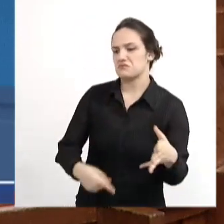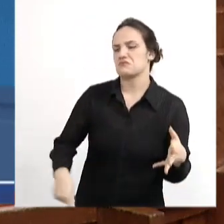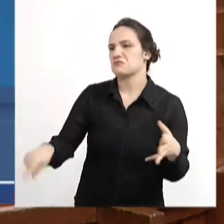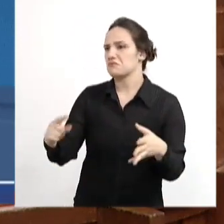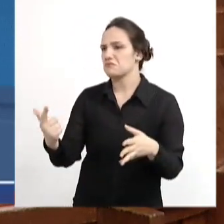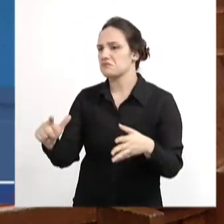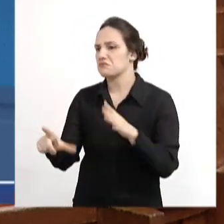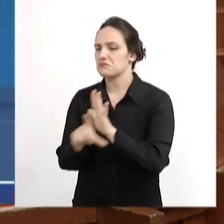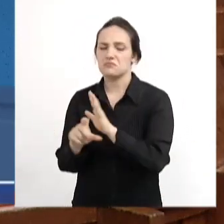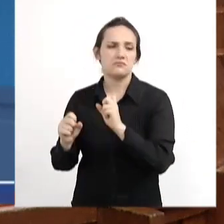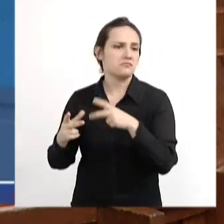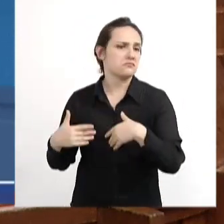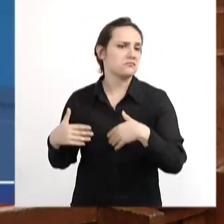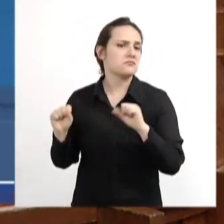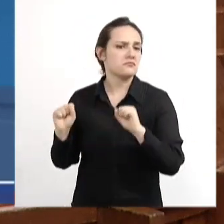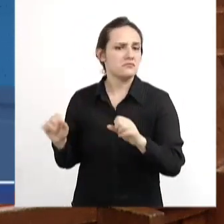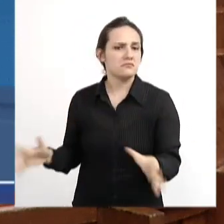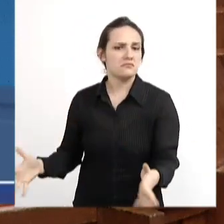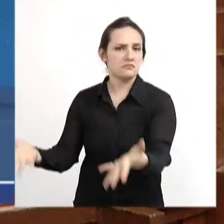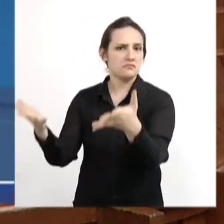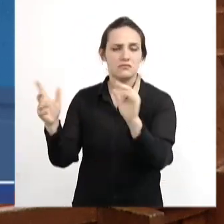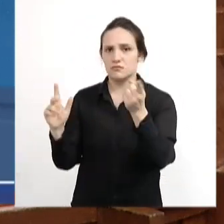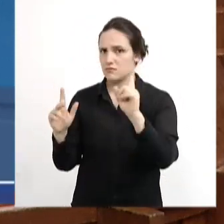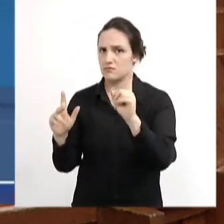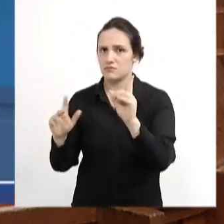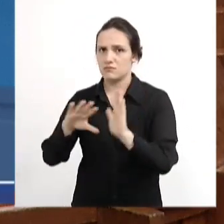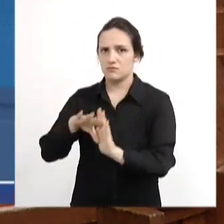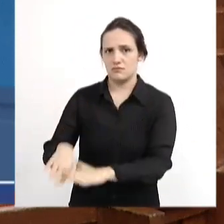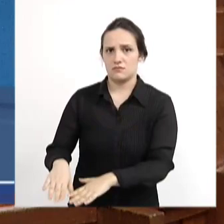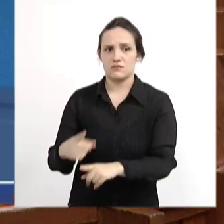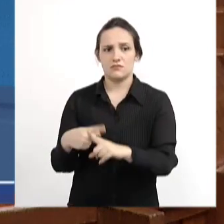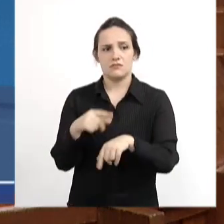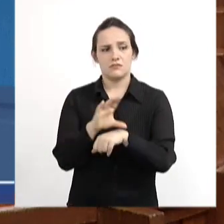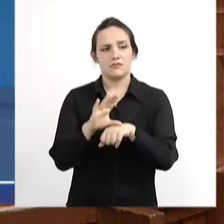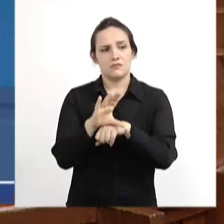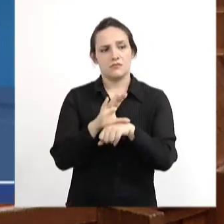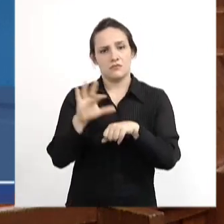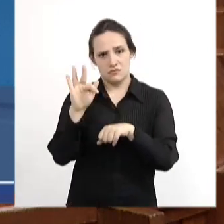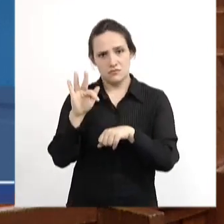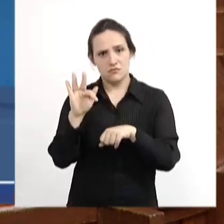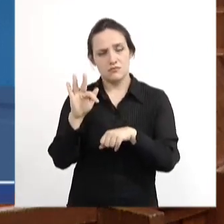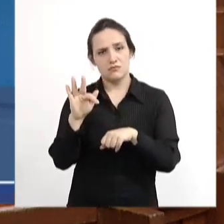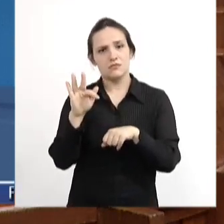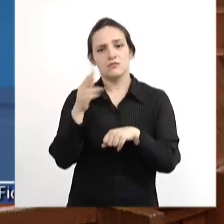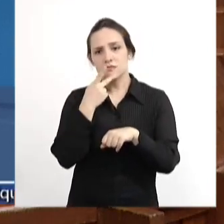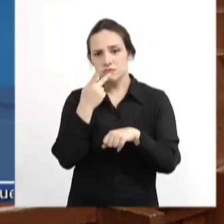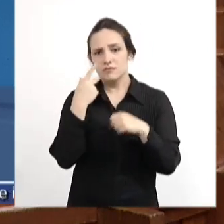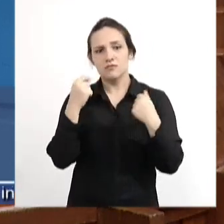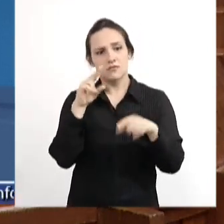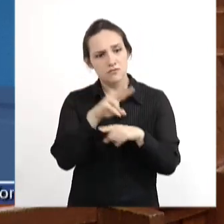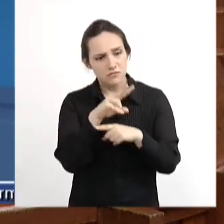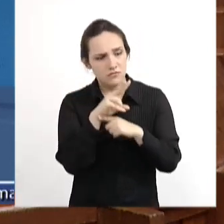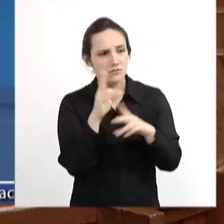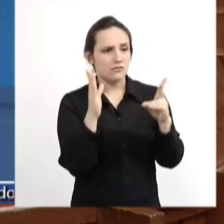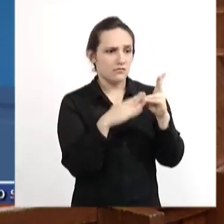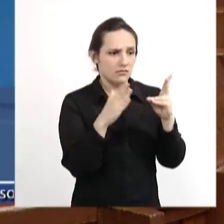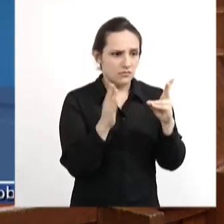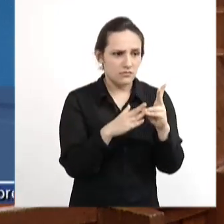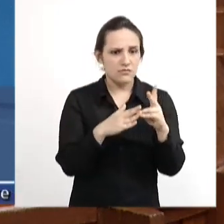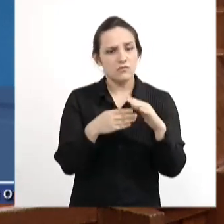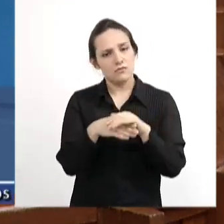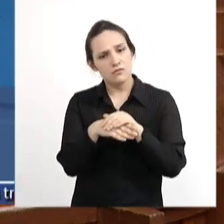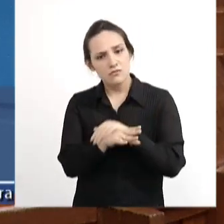lei. Porque assim como na Constituição o governo federal tem que zelar dos índios, tem que zelar dos hábitos, do costume para